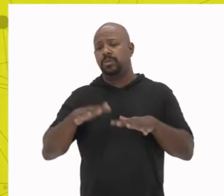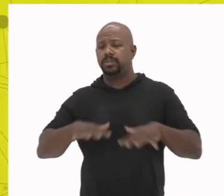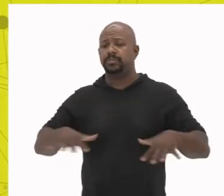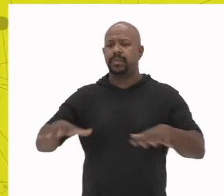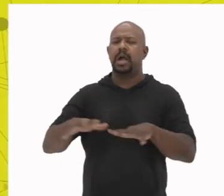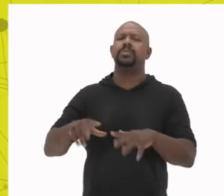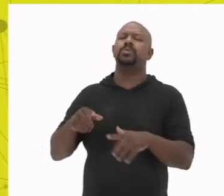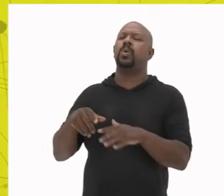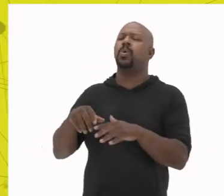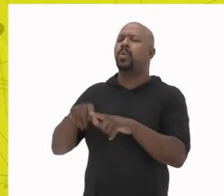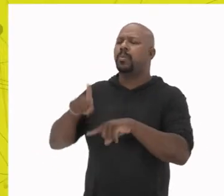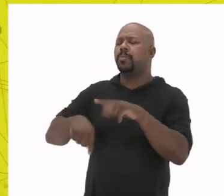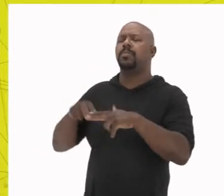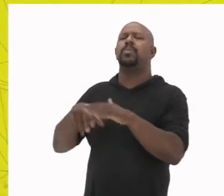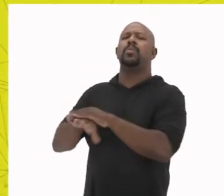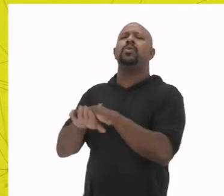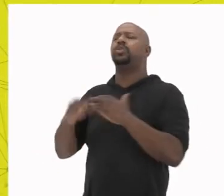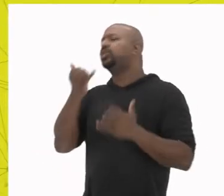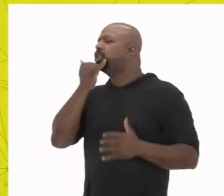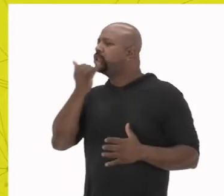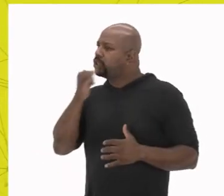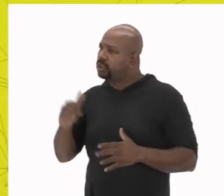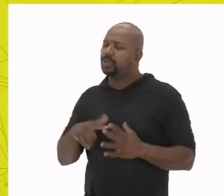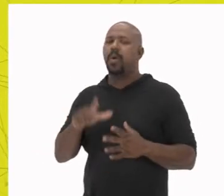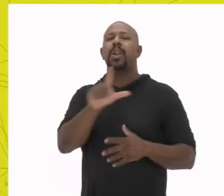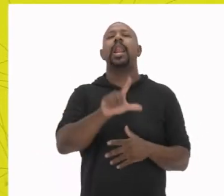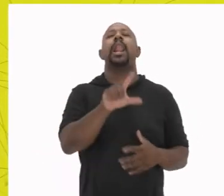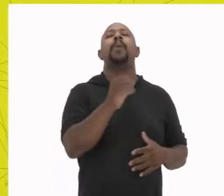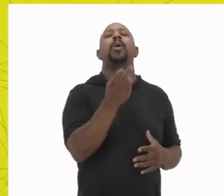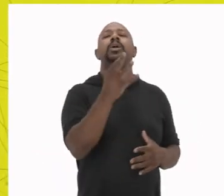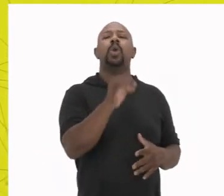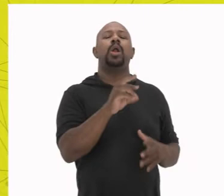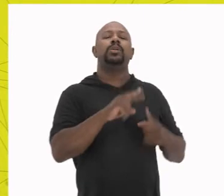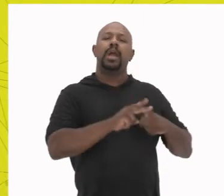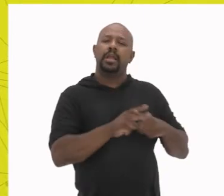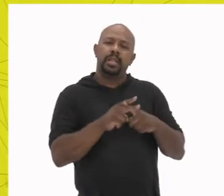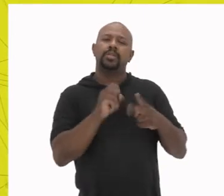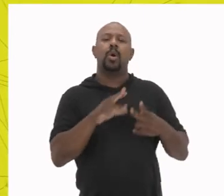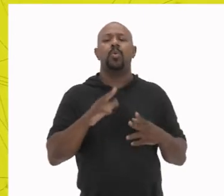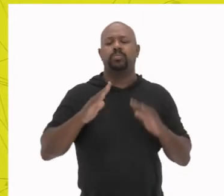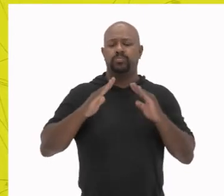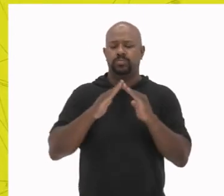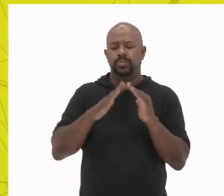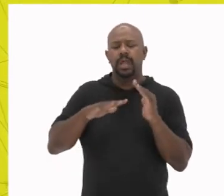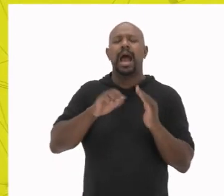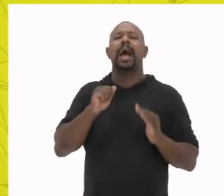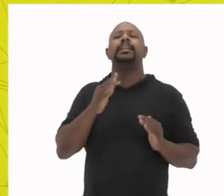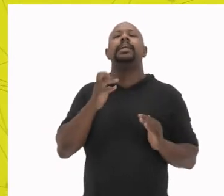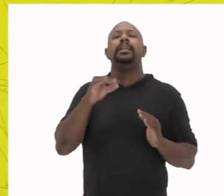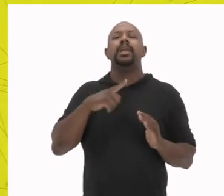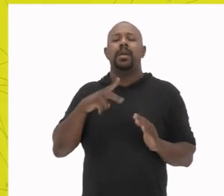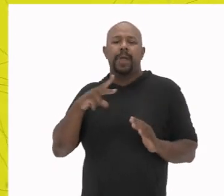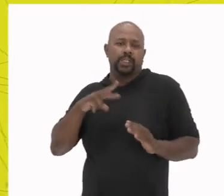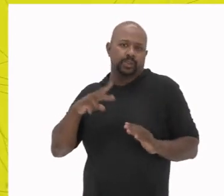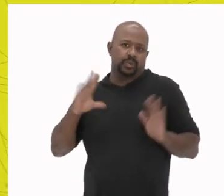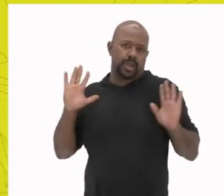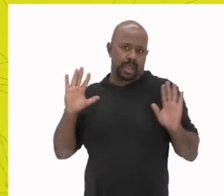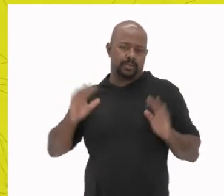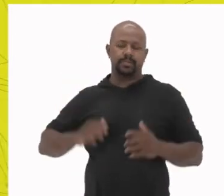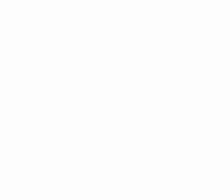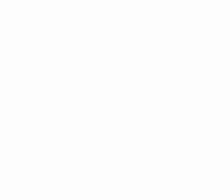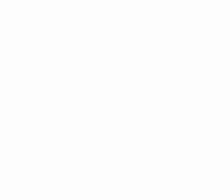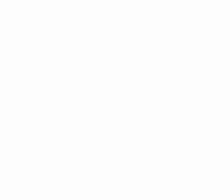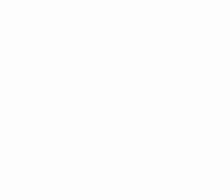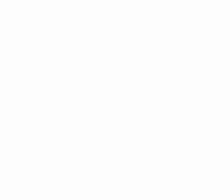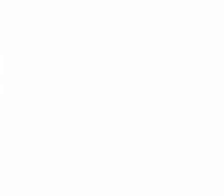Ou então em espaços como reservas técnicas, laboratórios de restauração ou no ateliê particular do